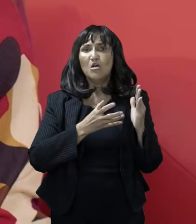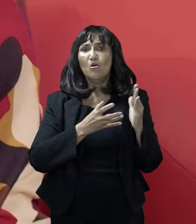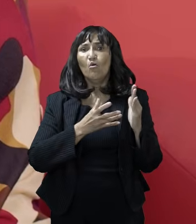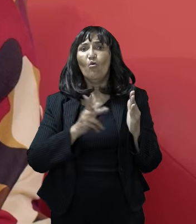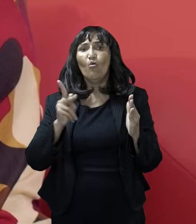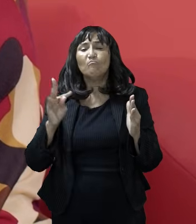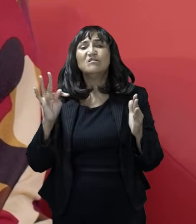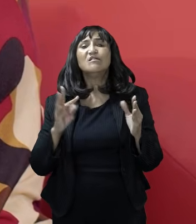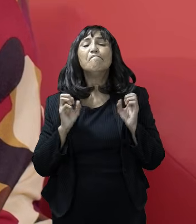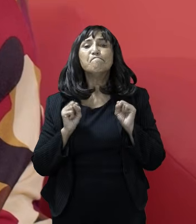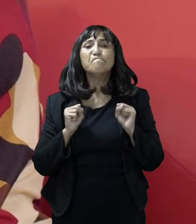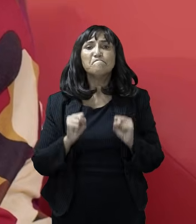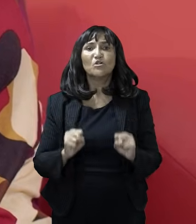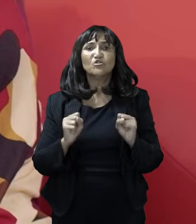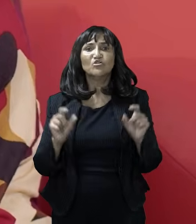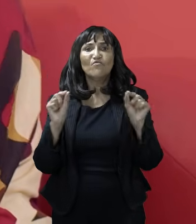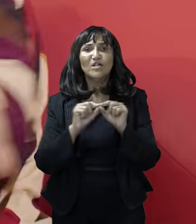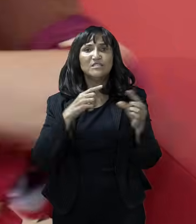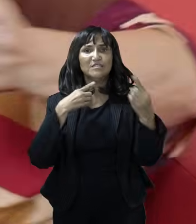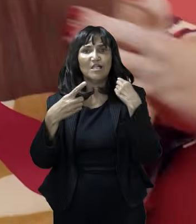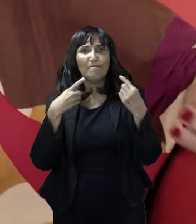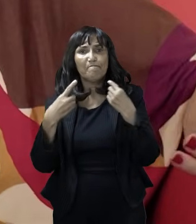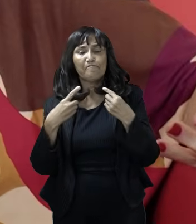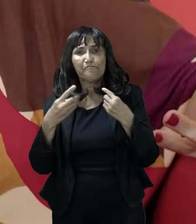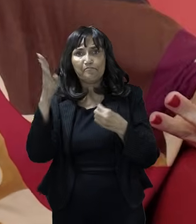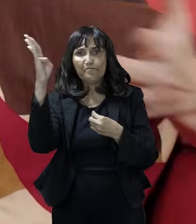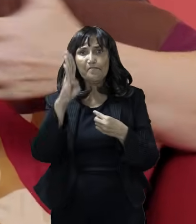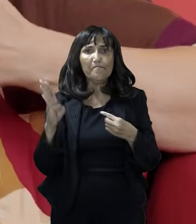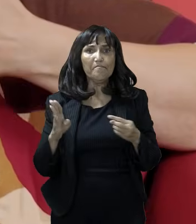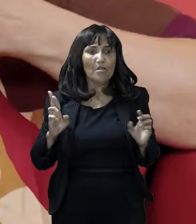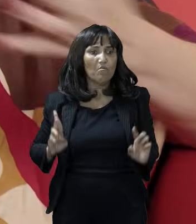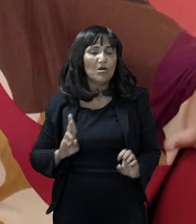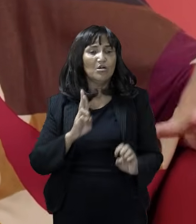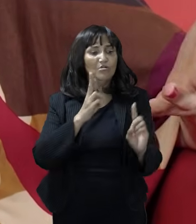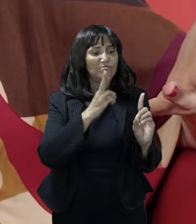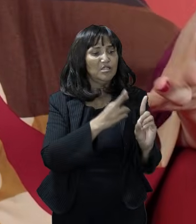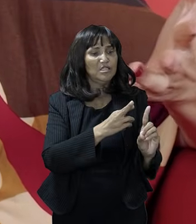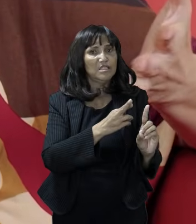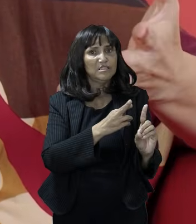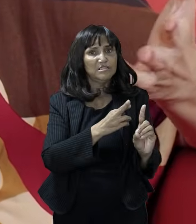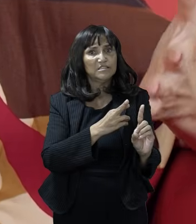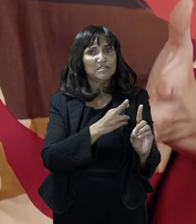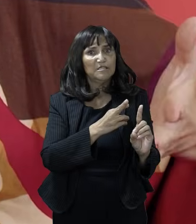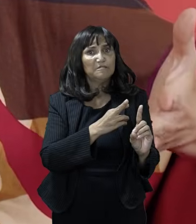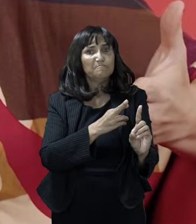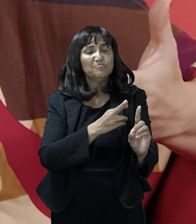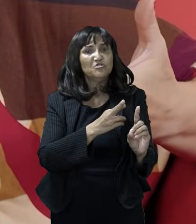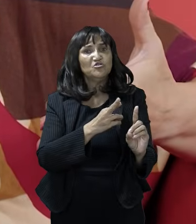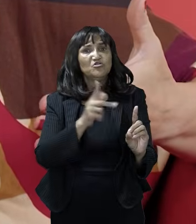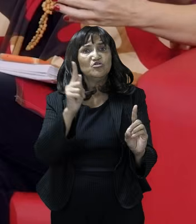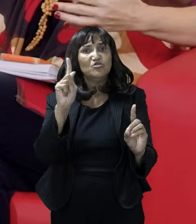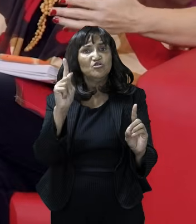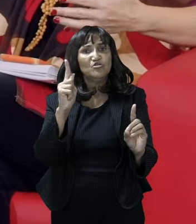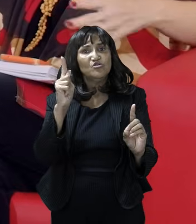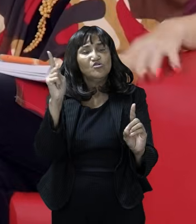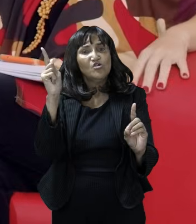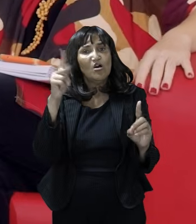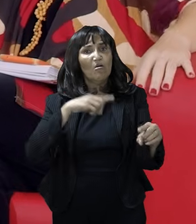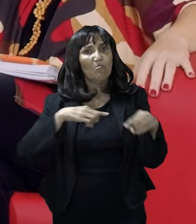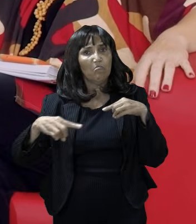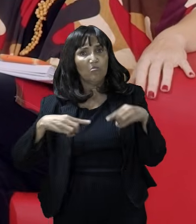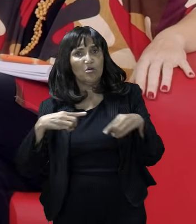trazer de debate para isso? O senhor colocou aí o Brasil como uma referência nesse jogo geopolítico de defesa